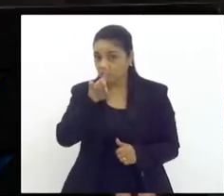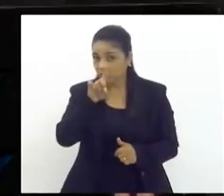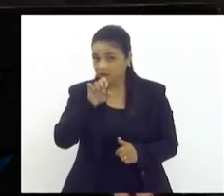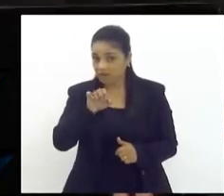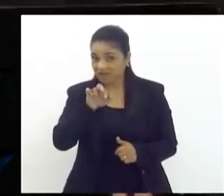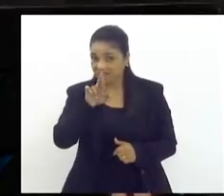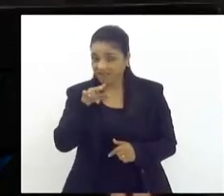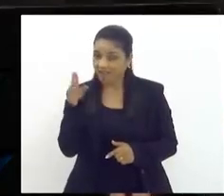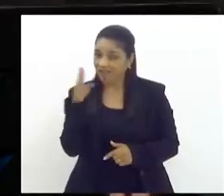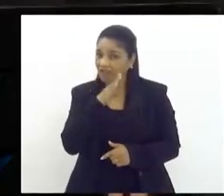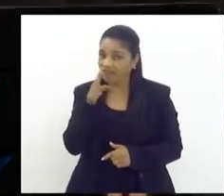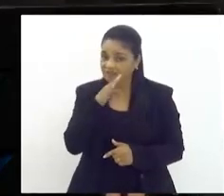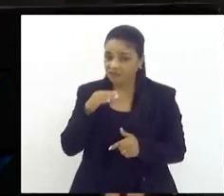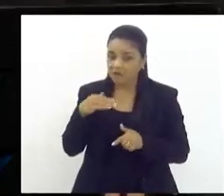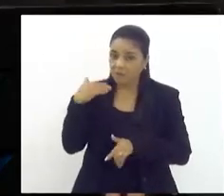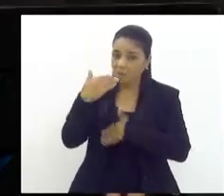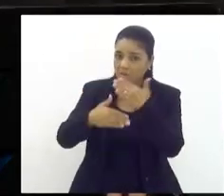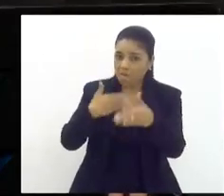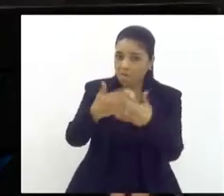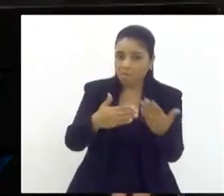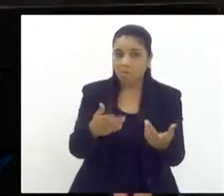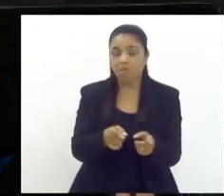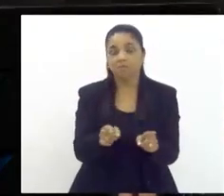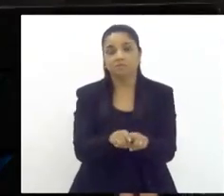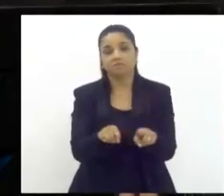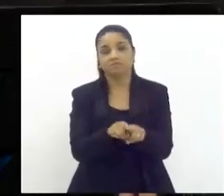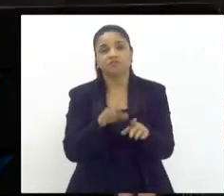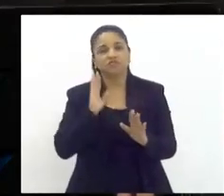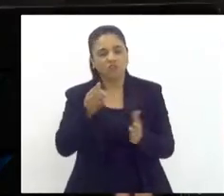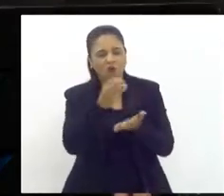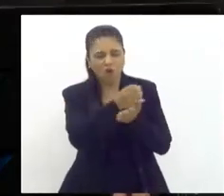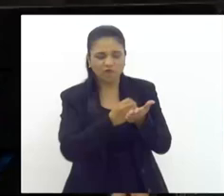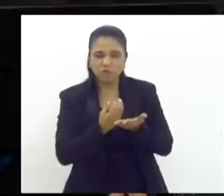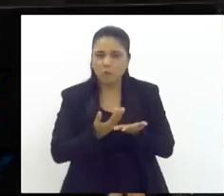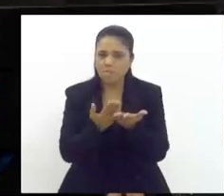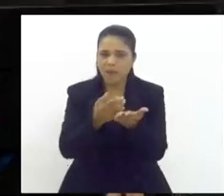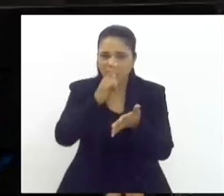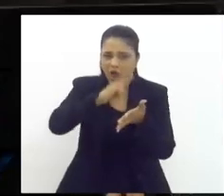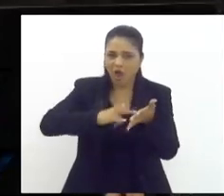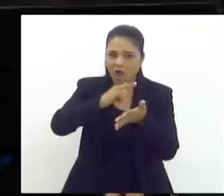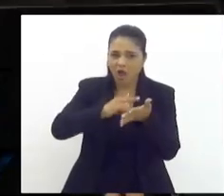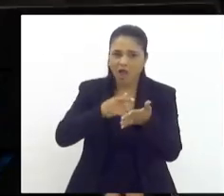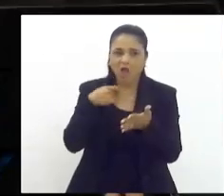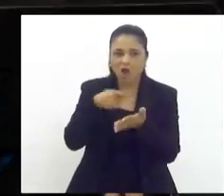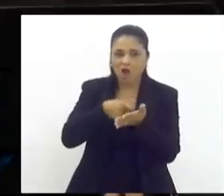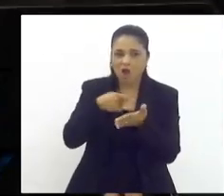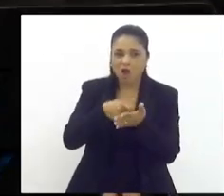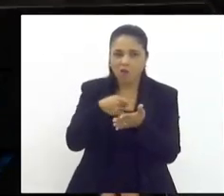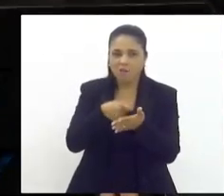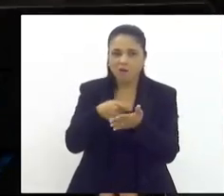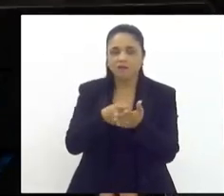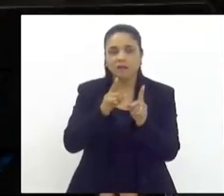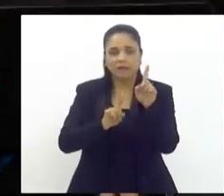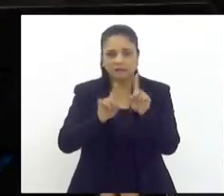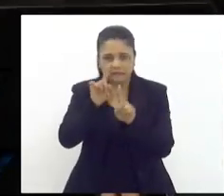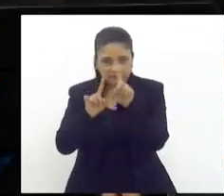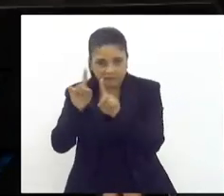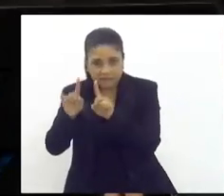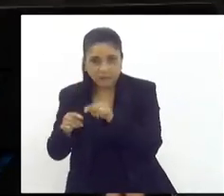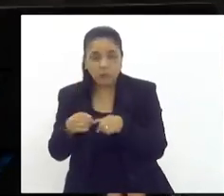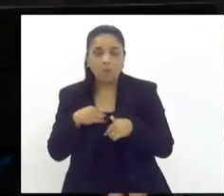acelere o processo Porque a gente já cansou de mandar Ofício cobrando o andamento da licitação e tá sempre